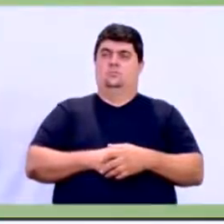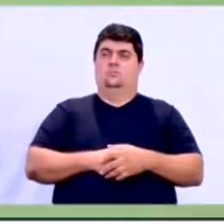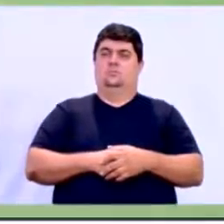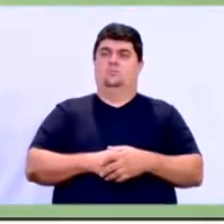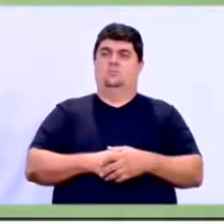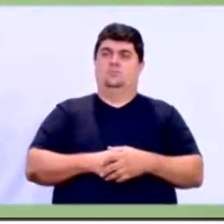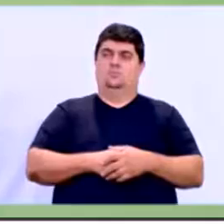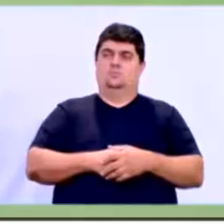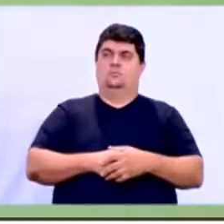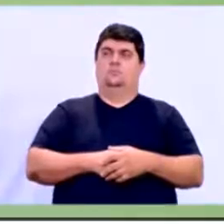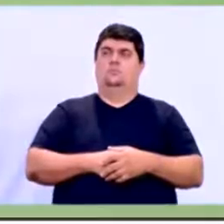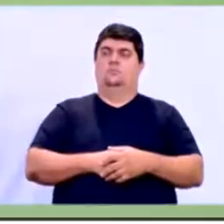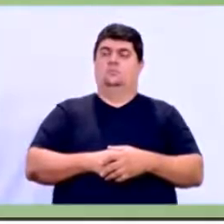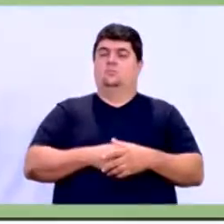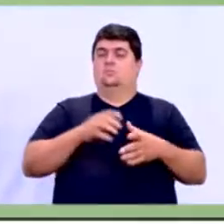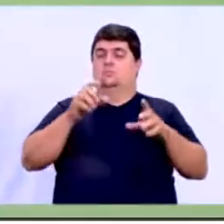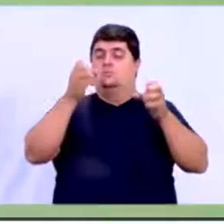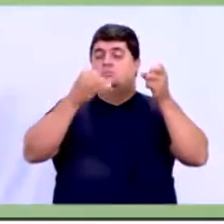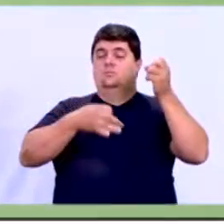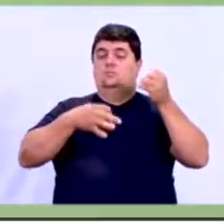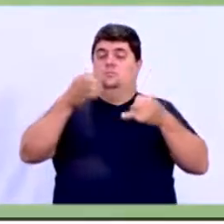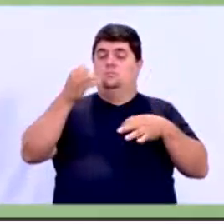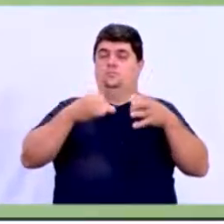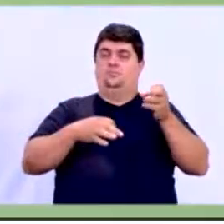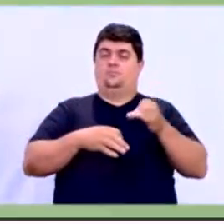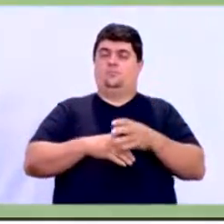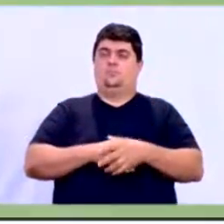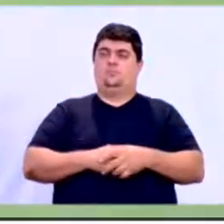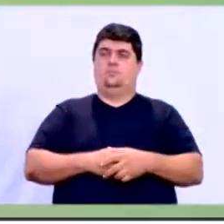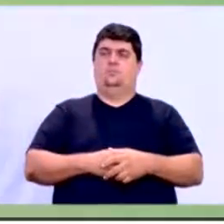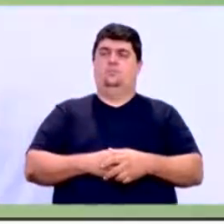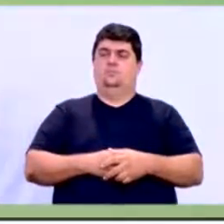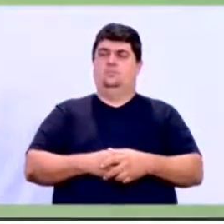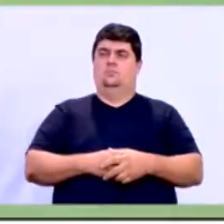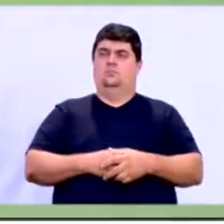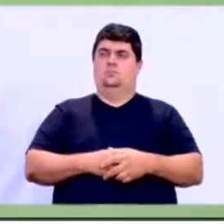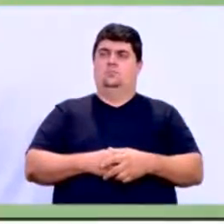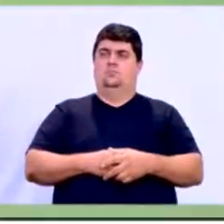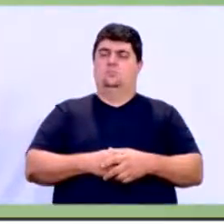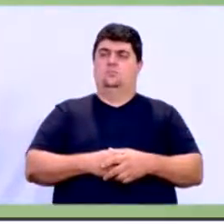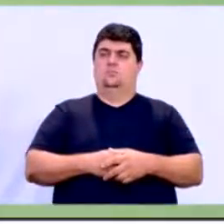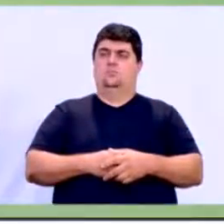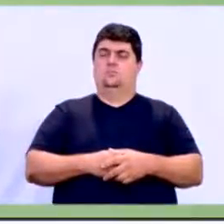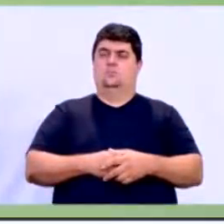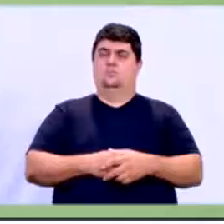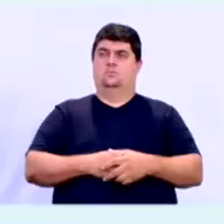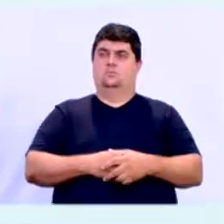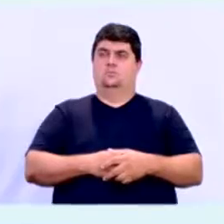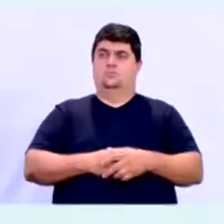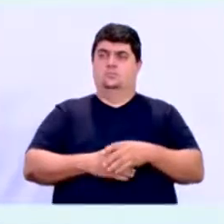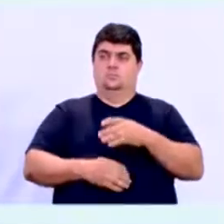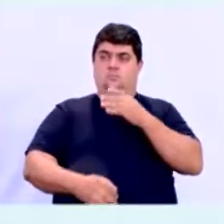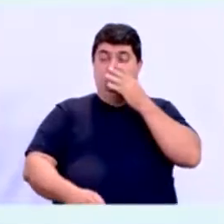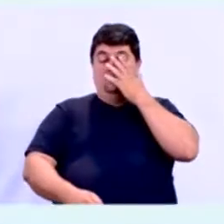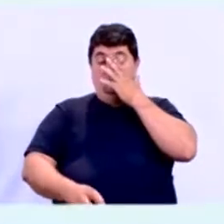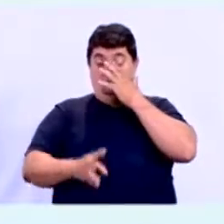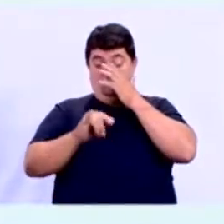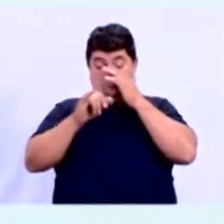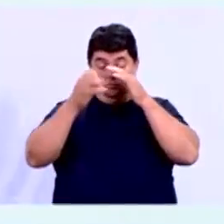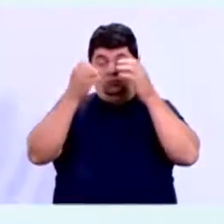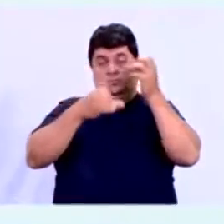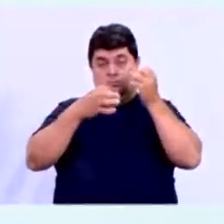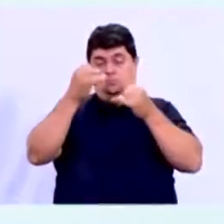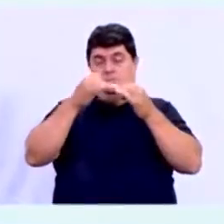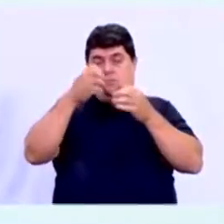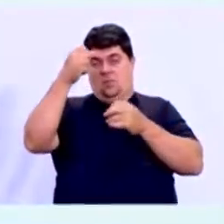Então, vamos agora detalhar. Certo? Agora nós vamos detalhar essa estrutura do plano de negócios. E aí a gente vai explicar melhor